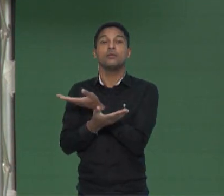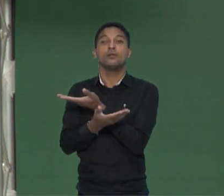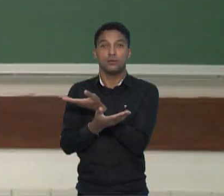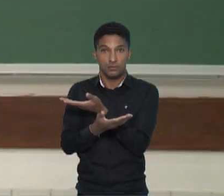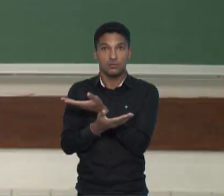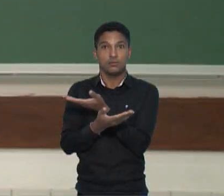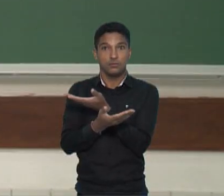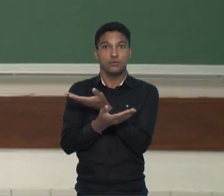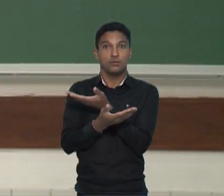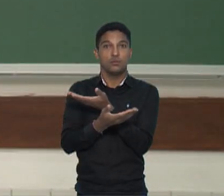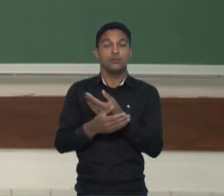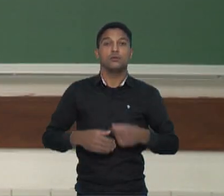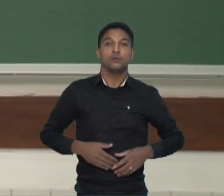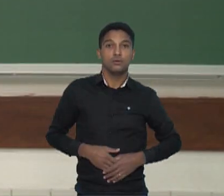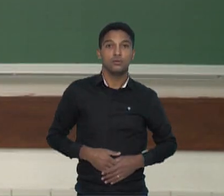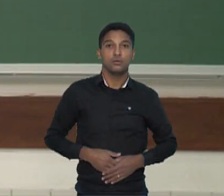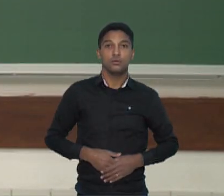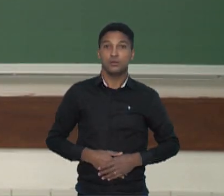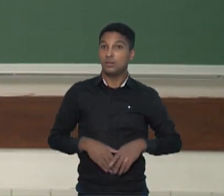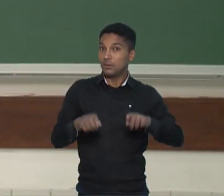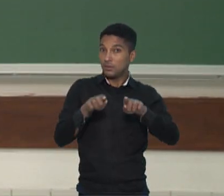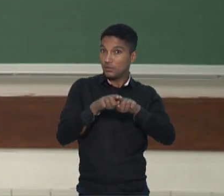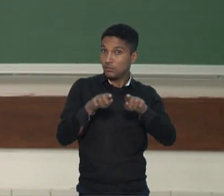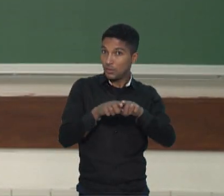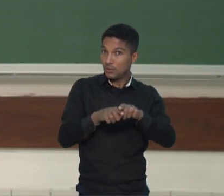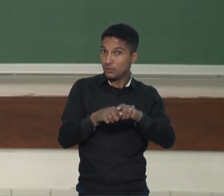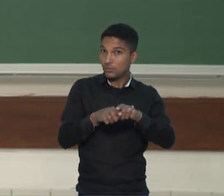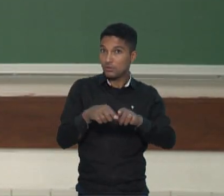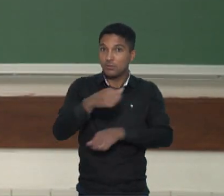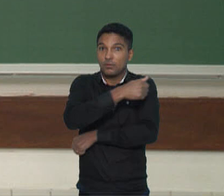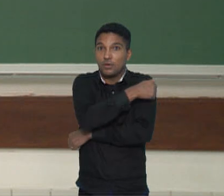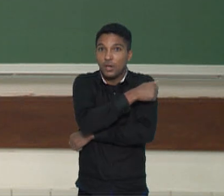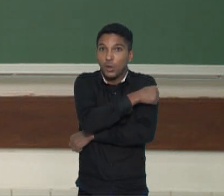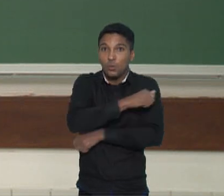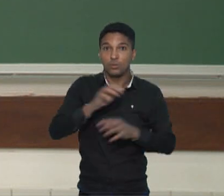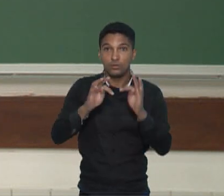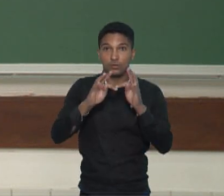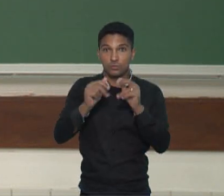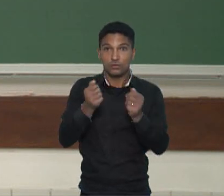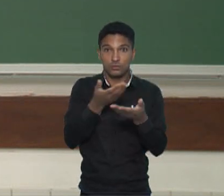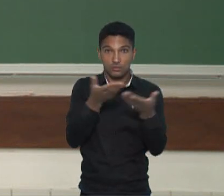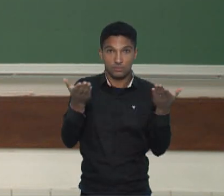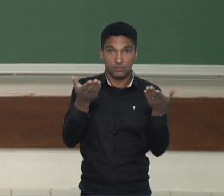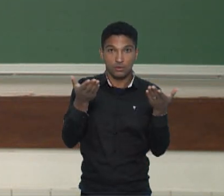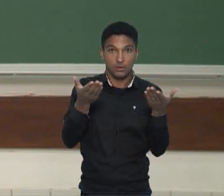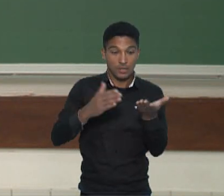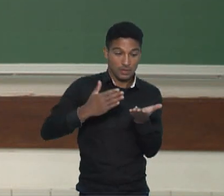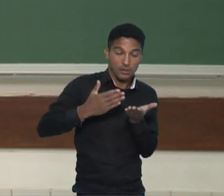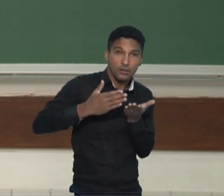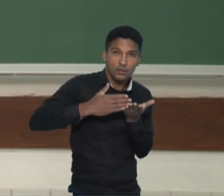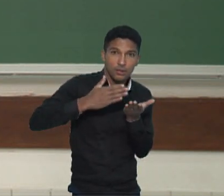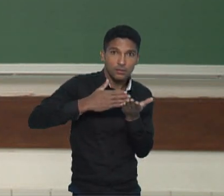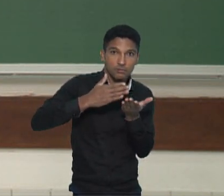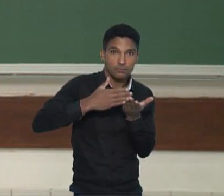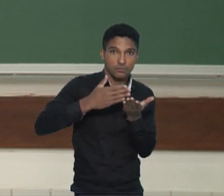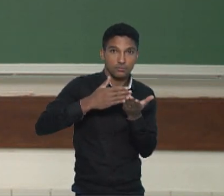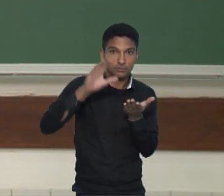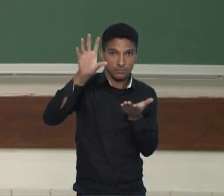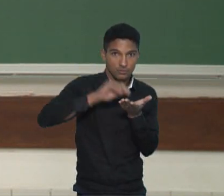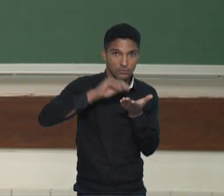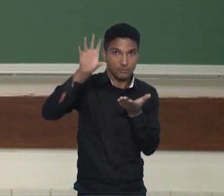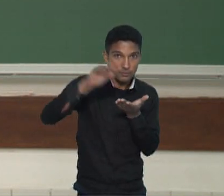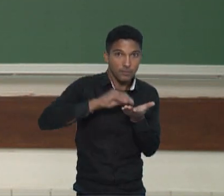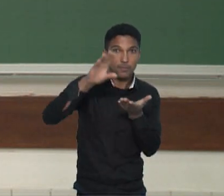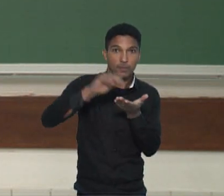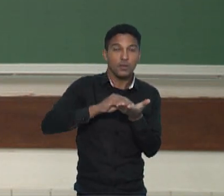nossos objetivos. Eles são ler e compreender uma sinopse, retomar